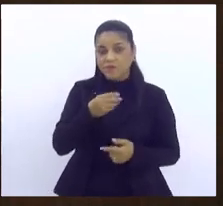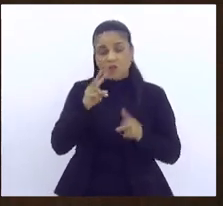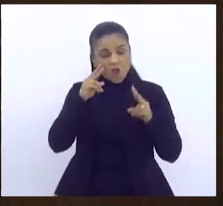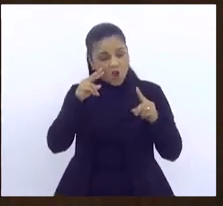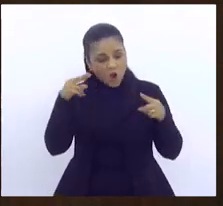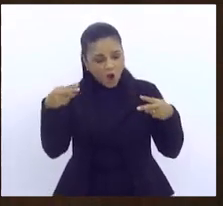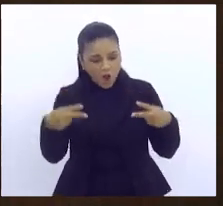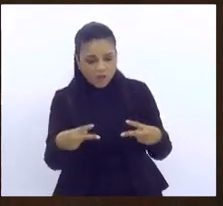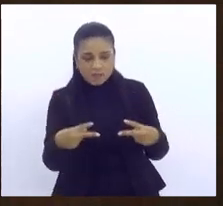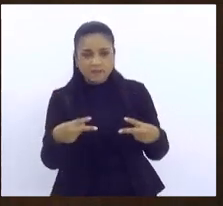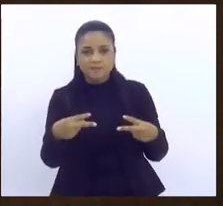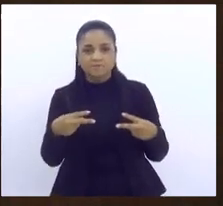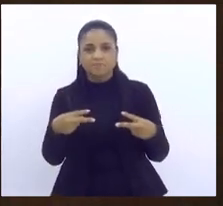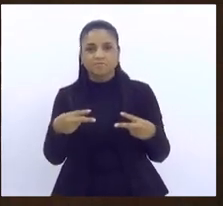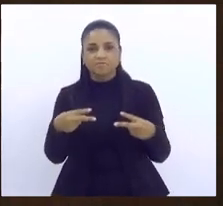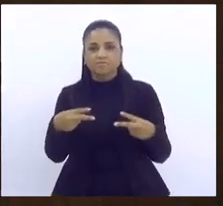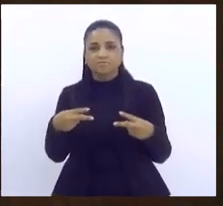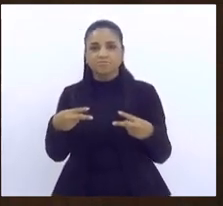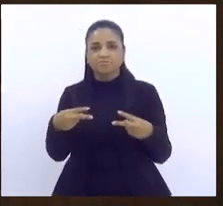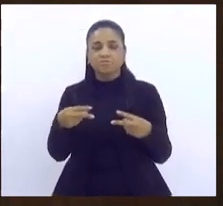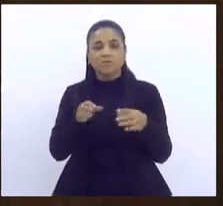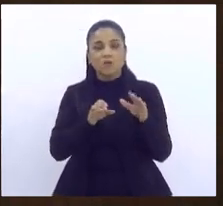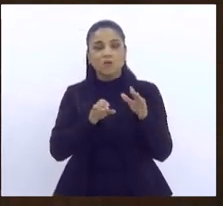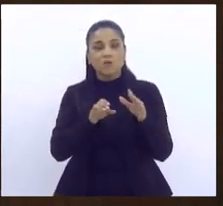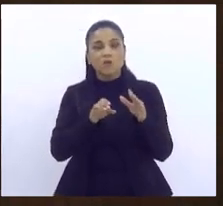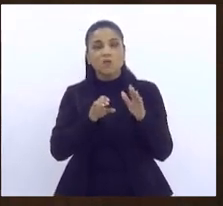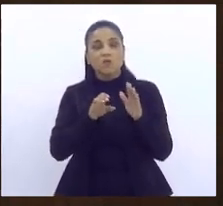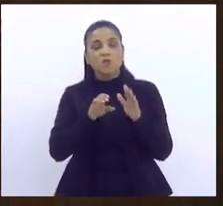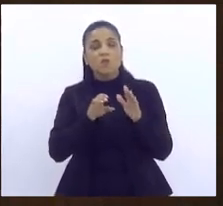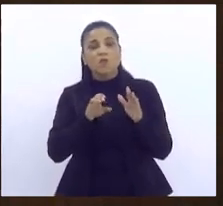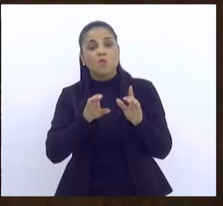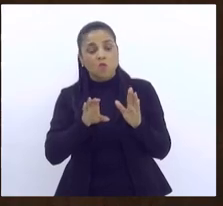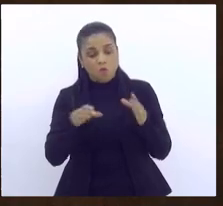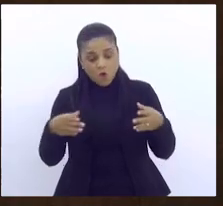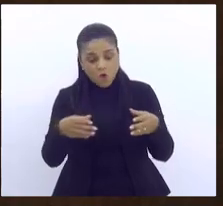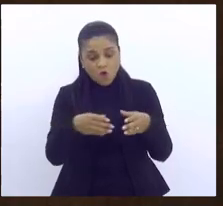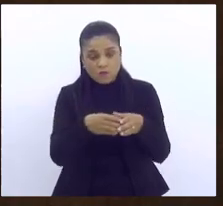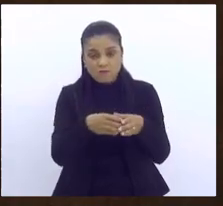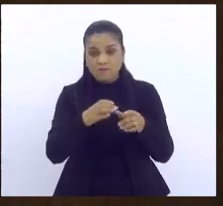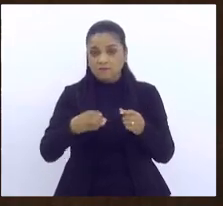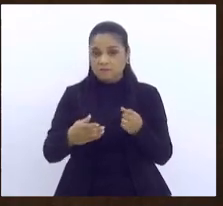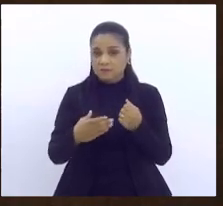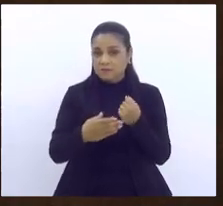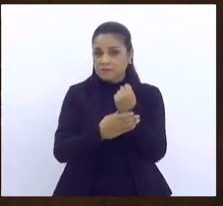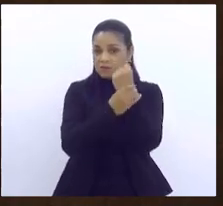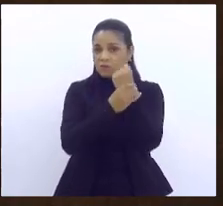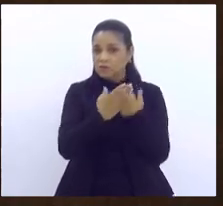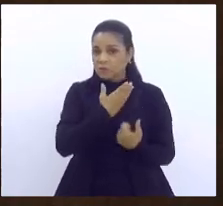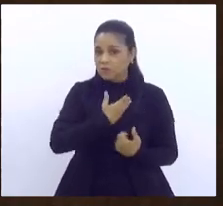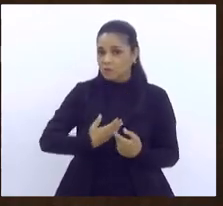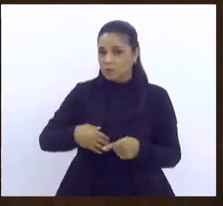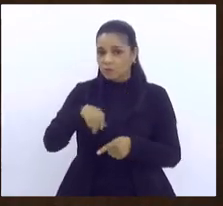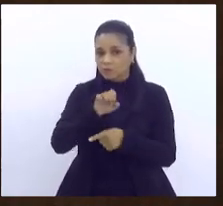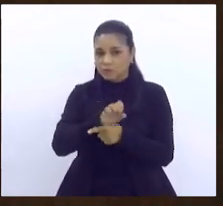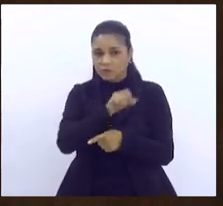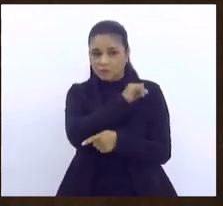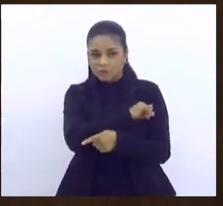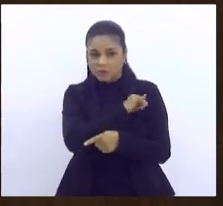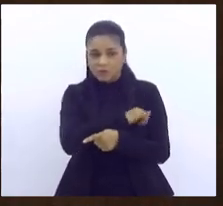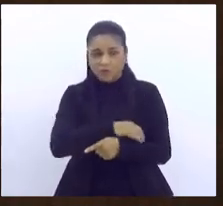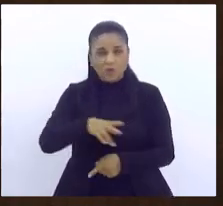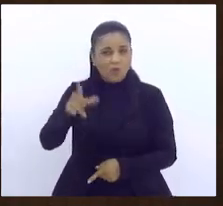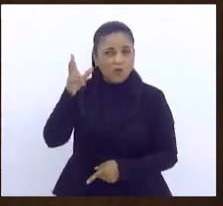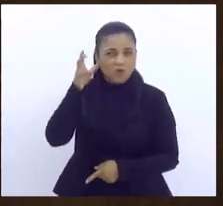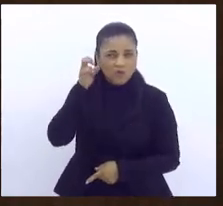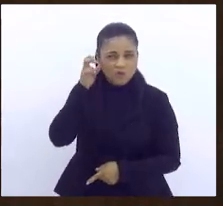com carinho a remontagem do Conselho de Segurança Pública do nosso estado, para que a gente ouça aqui uma deputada